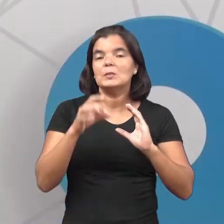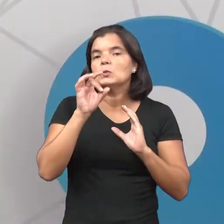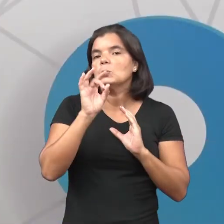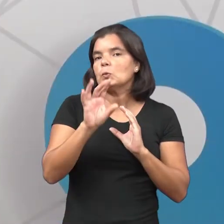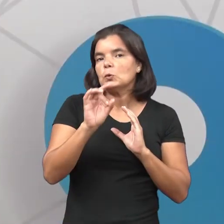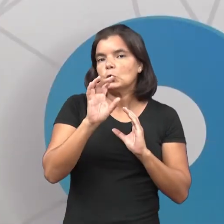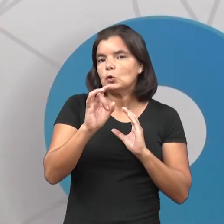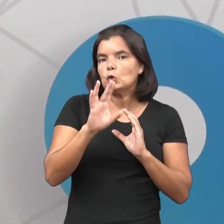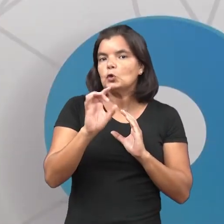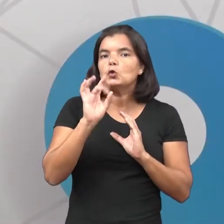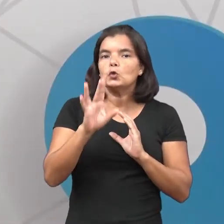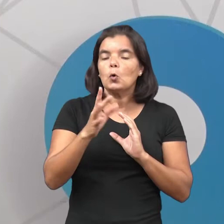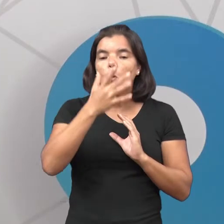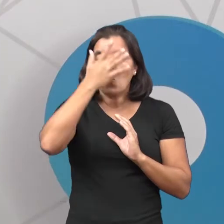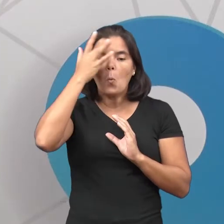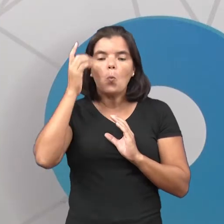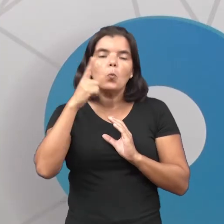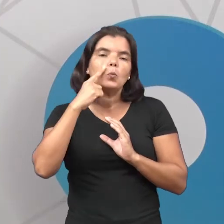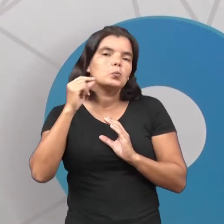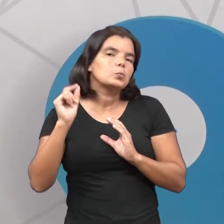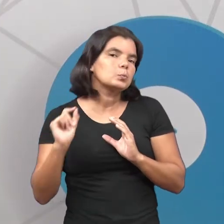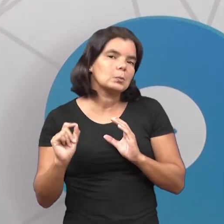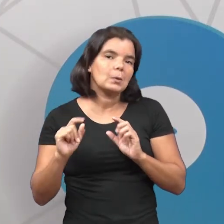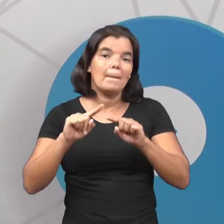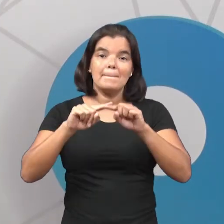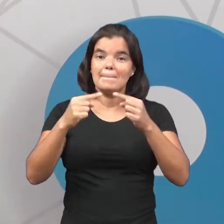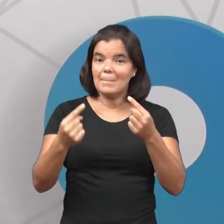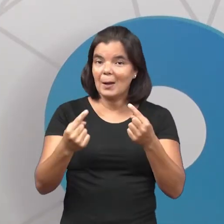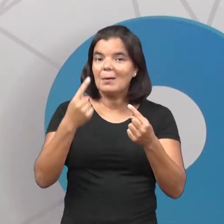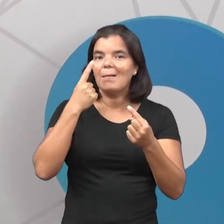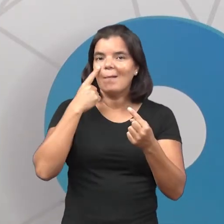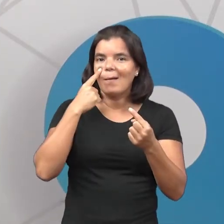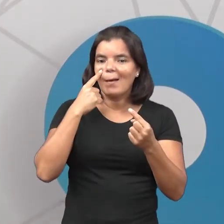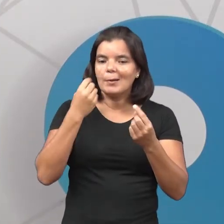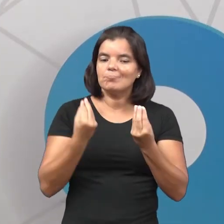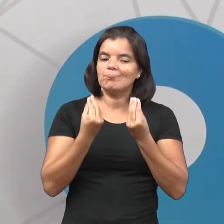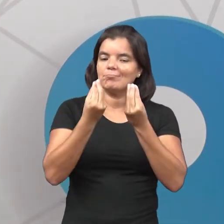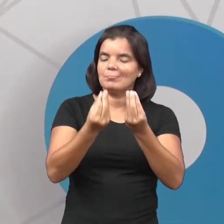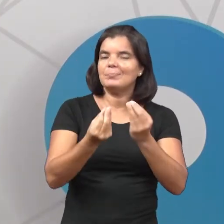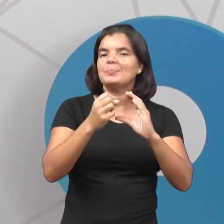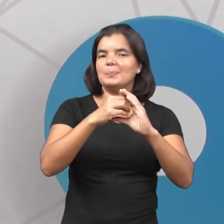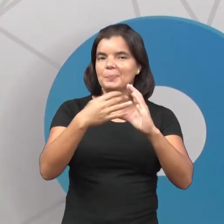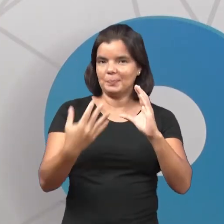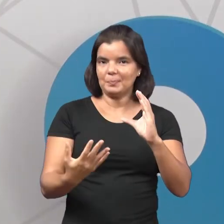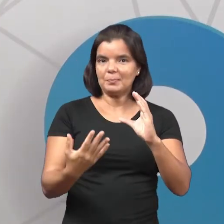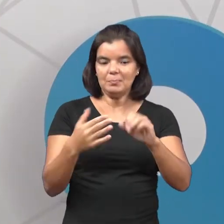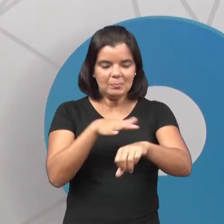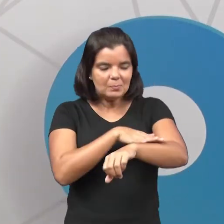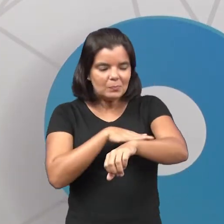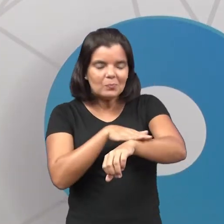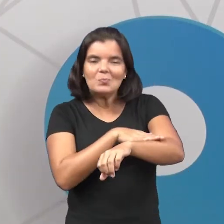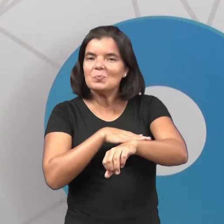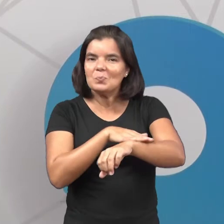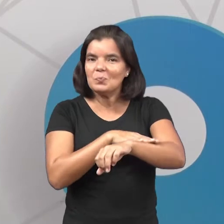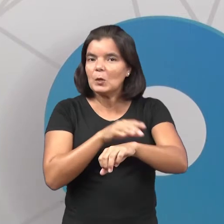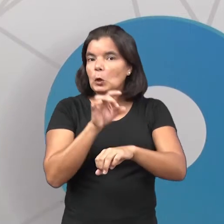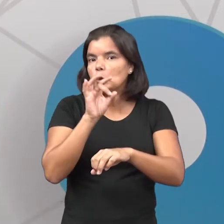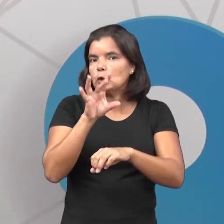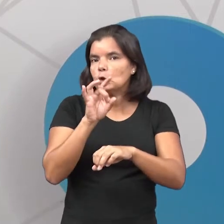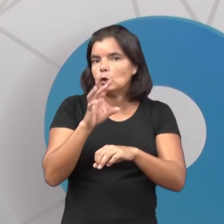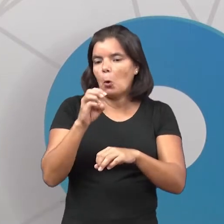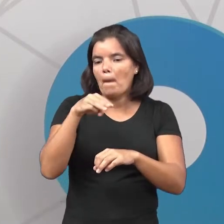apenas uma gatinha, ela está atribuindo as características a ela. E as manchas, elas não são